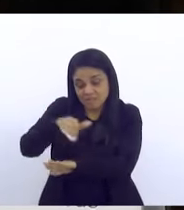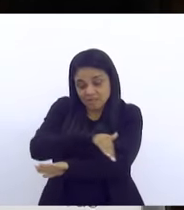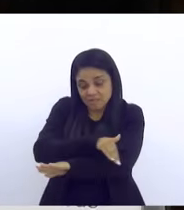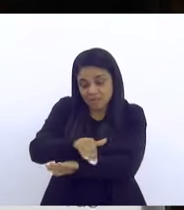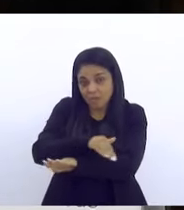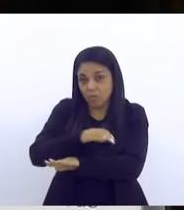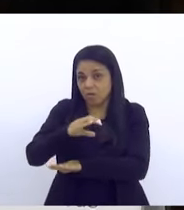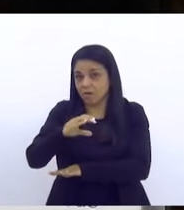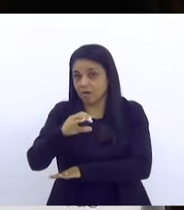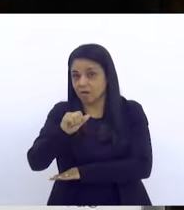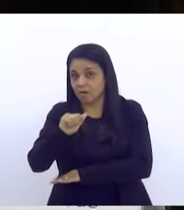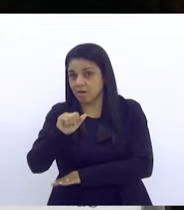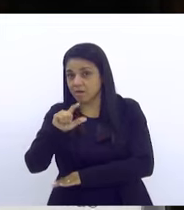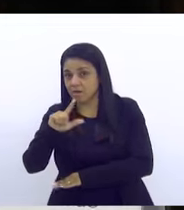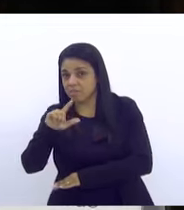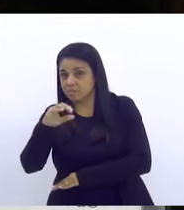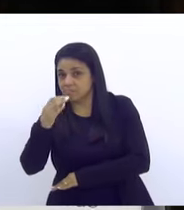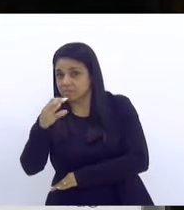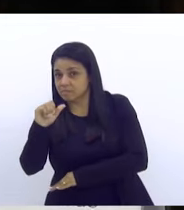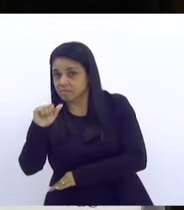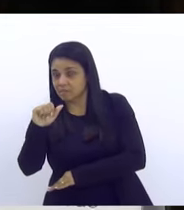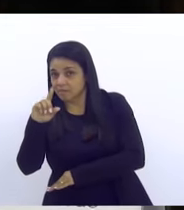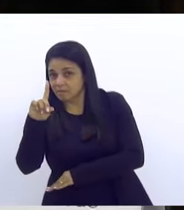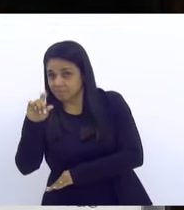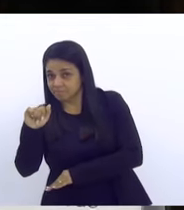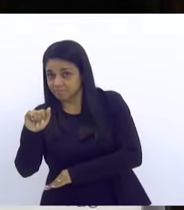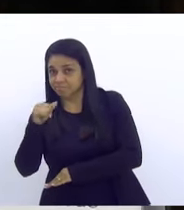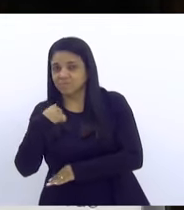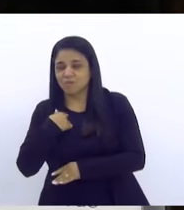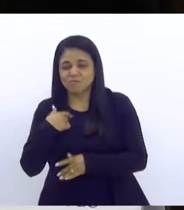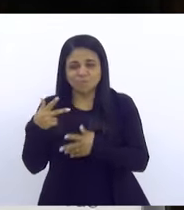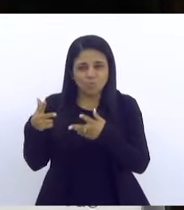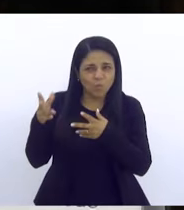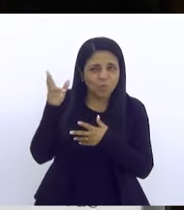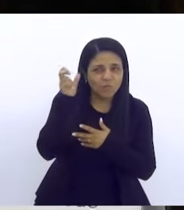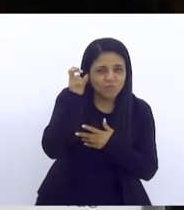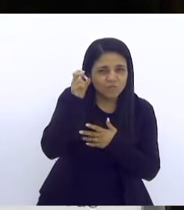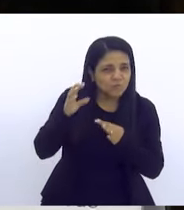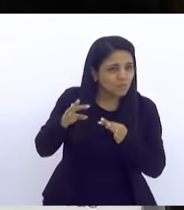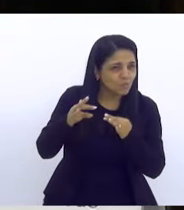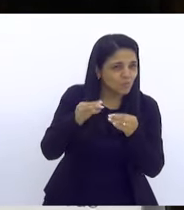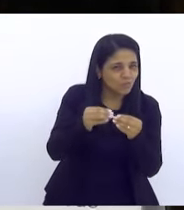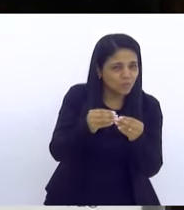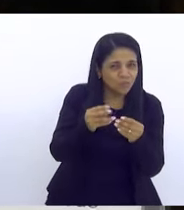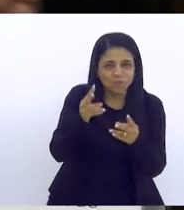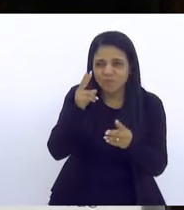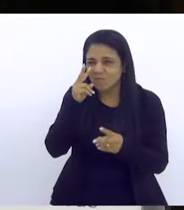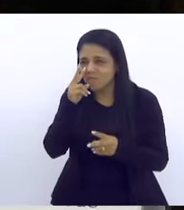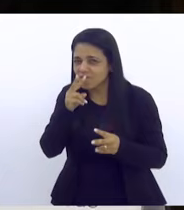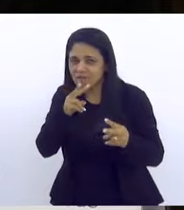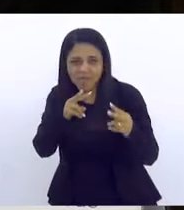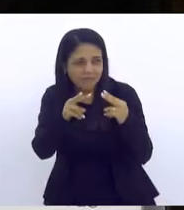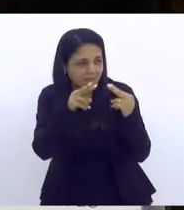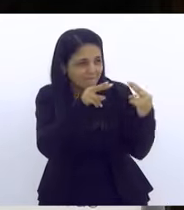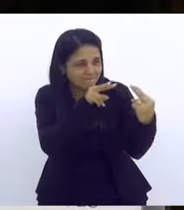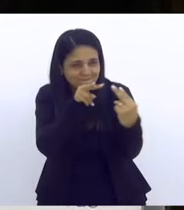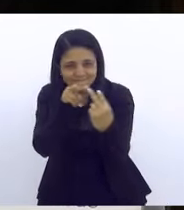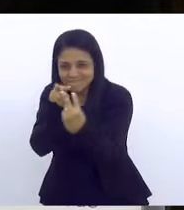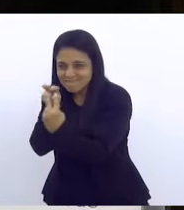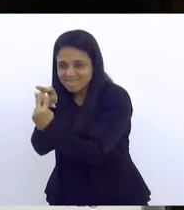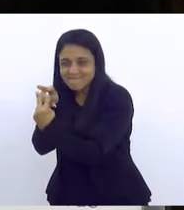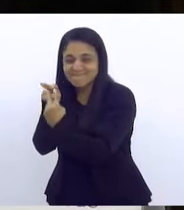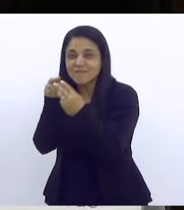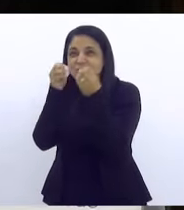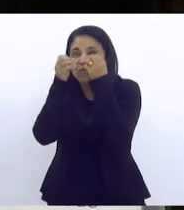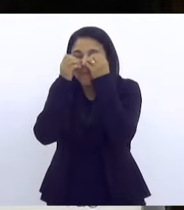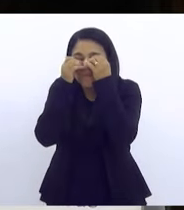aqui, estou degustando, na verdade, tudo isso daqui, vendo no olhar de cada tia, o